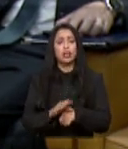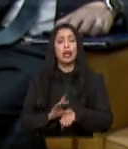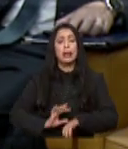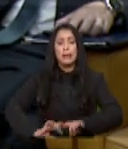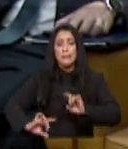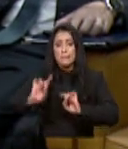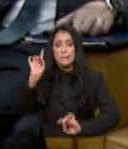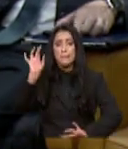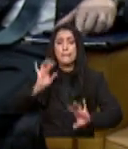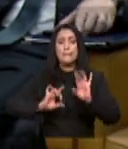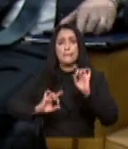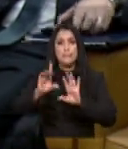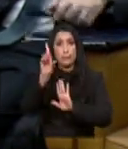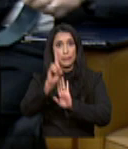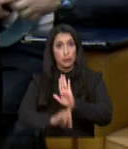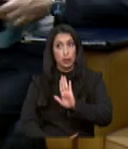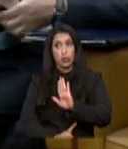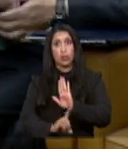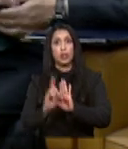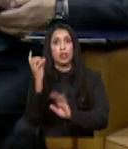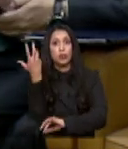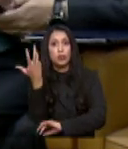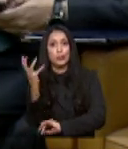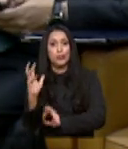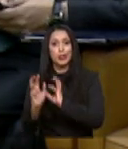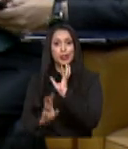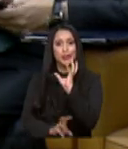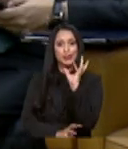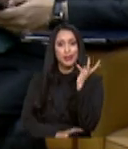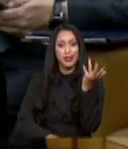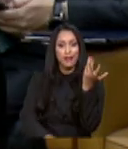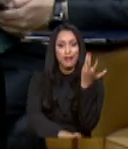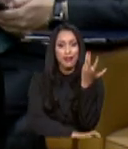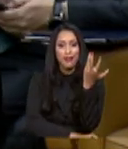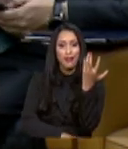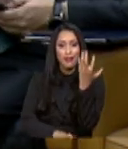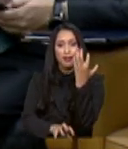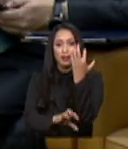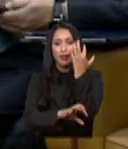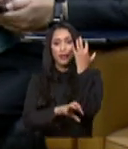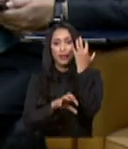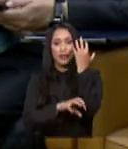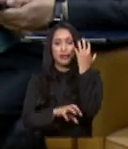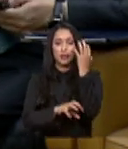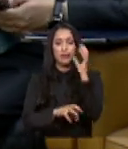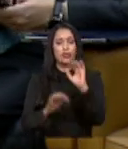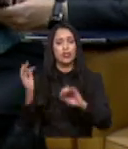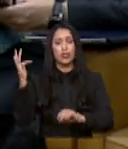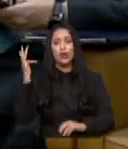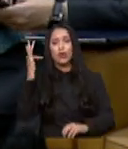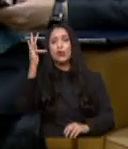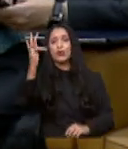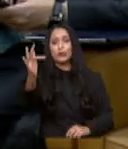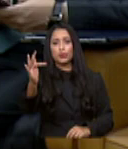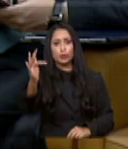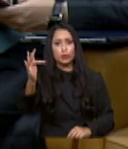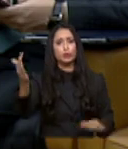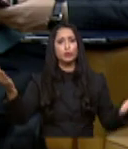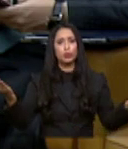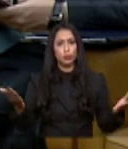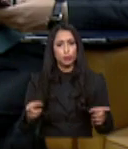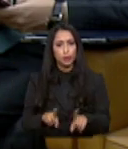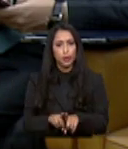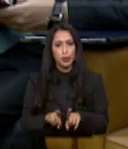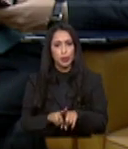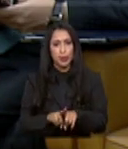especial ao direito ao meio ambiente, tem um compromisso com as gerações presentes e futuras, mas foi